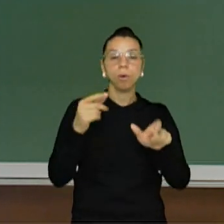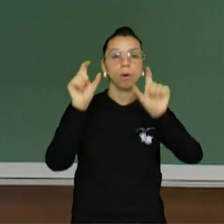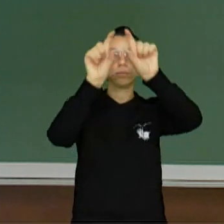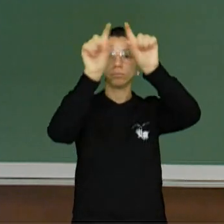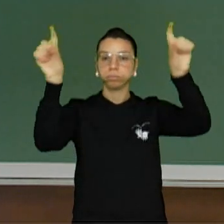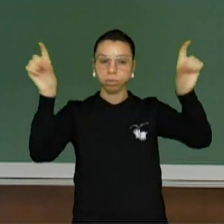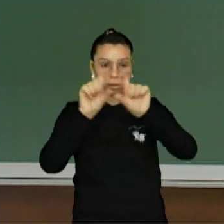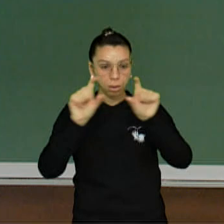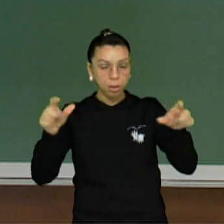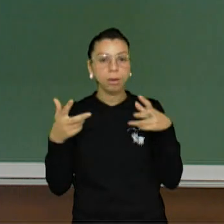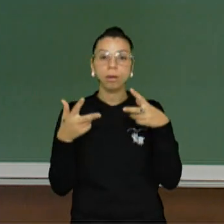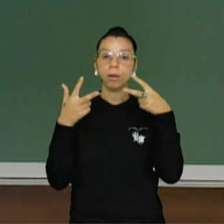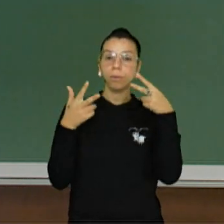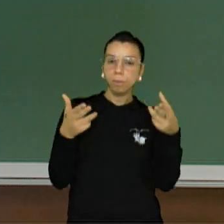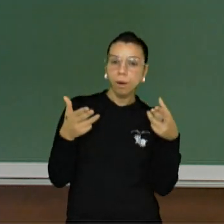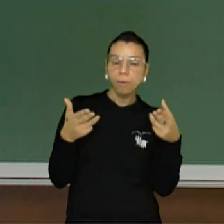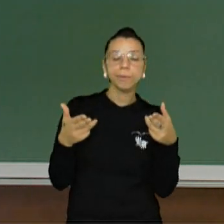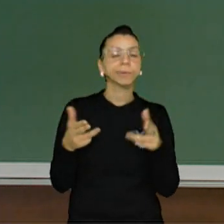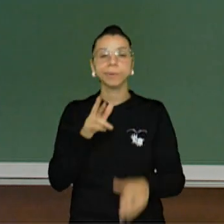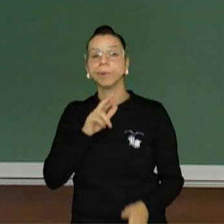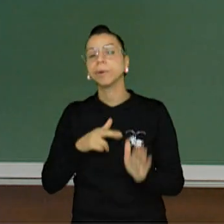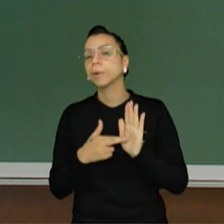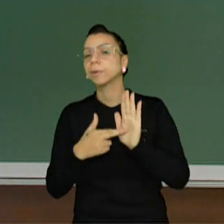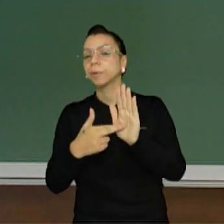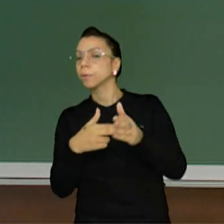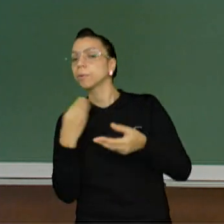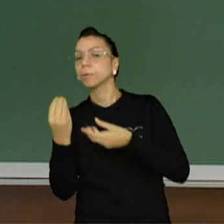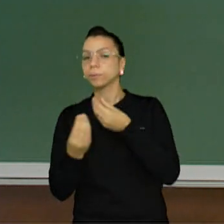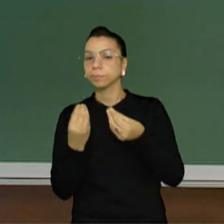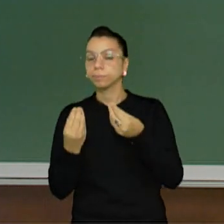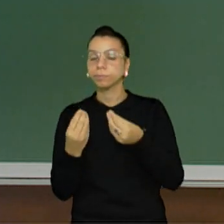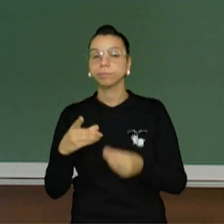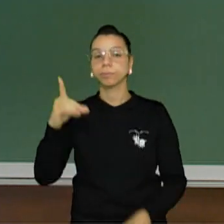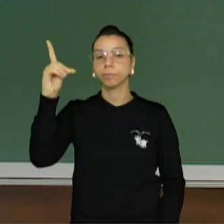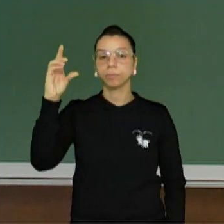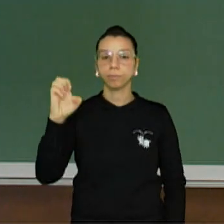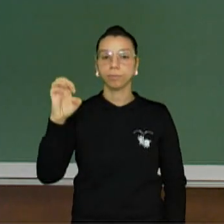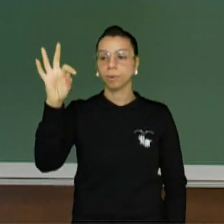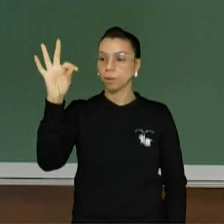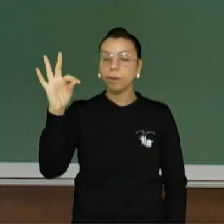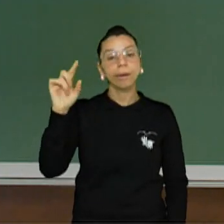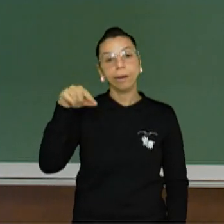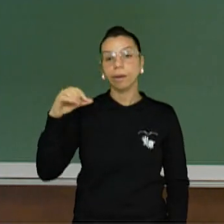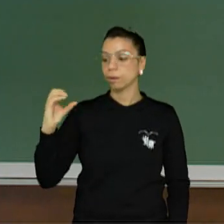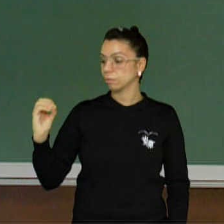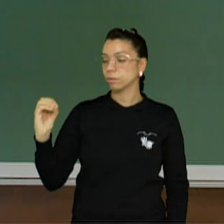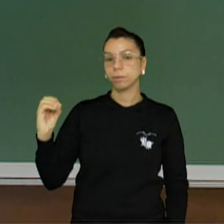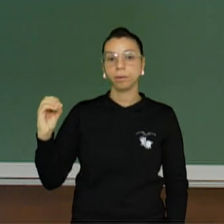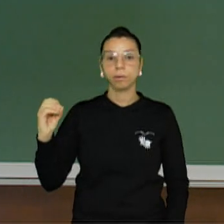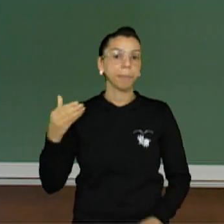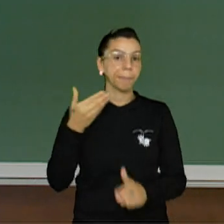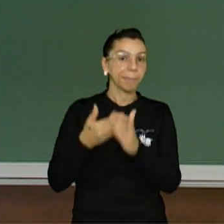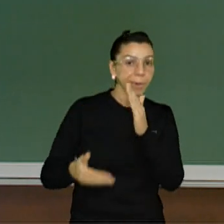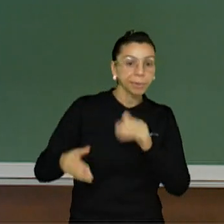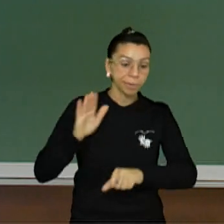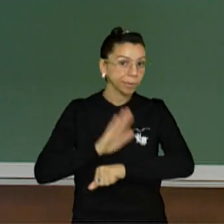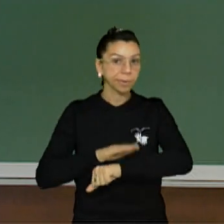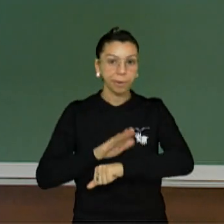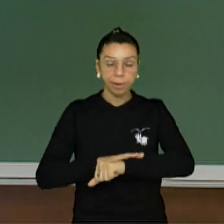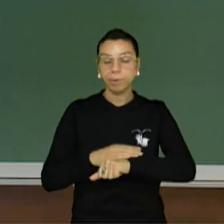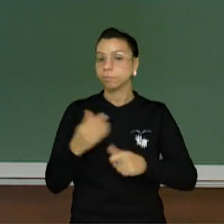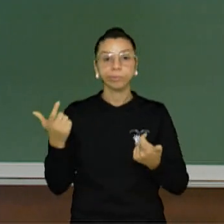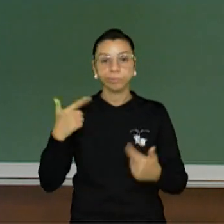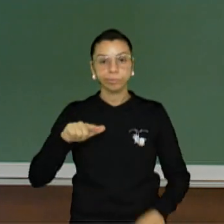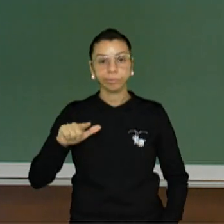são iguais. Qual é a representação do determinante? Zero. Então, você não vai perder tempo, você vai ganhar